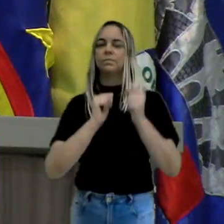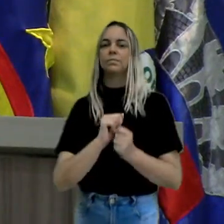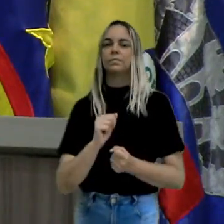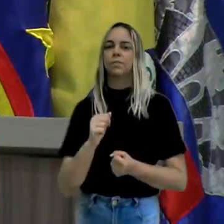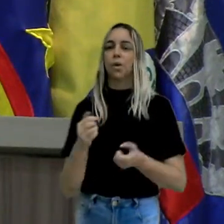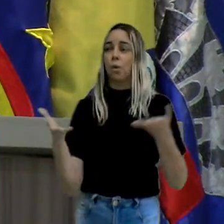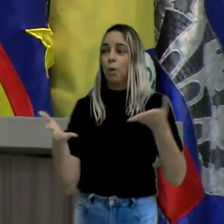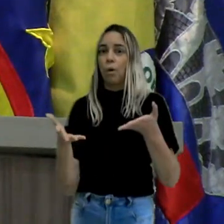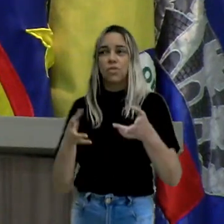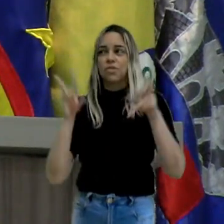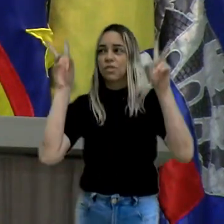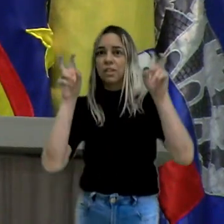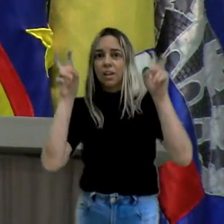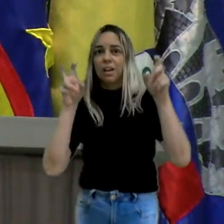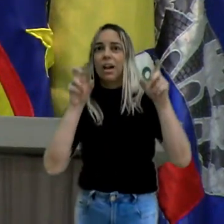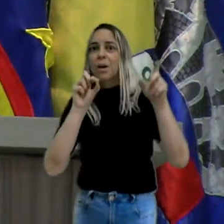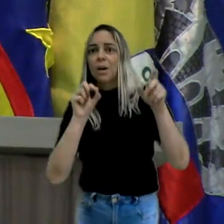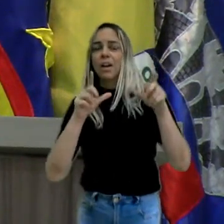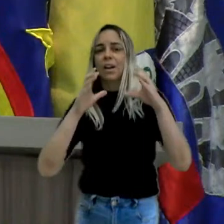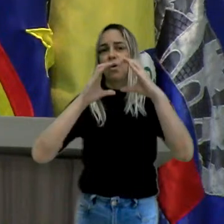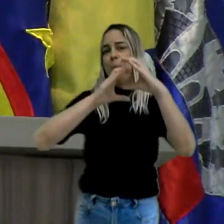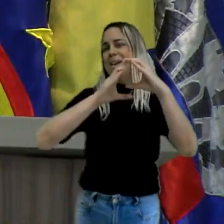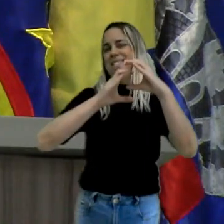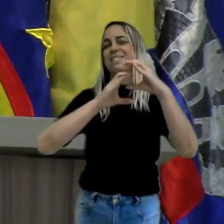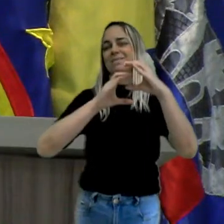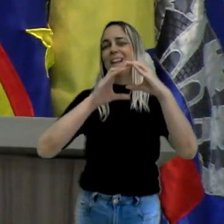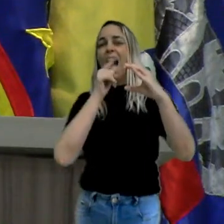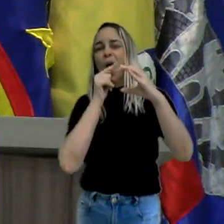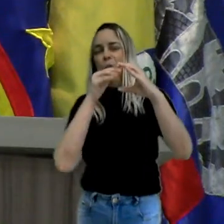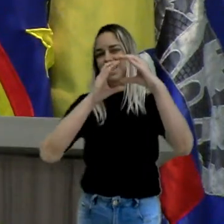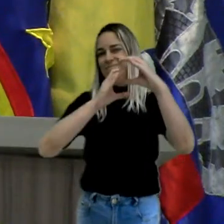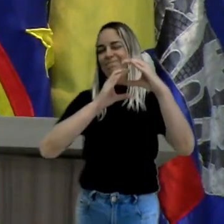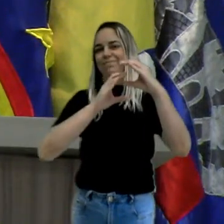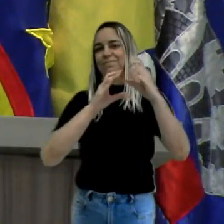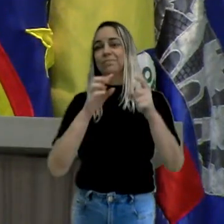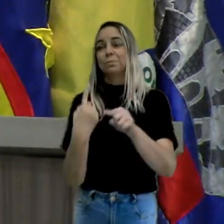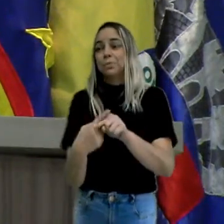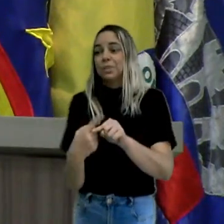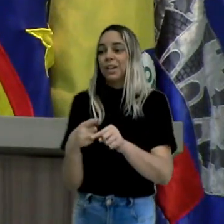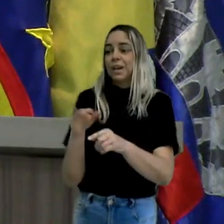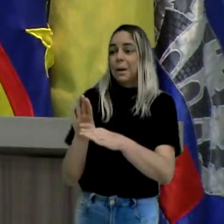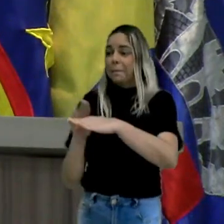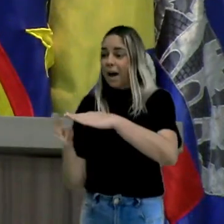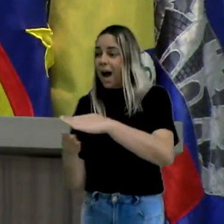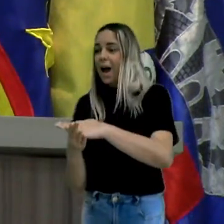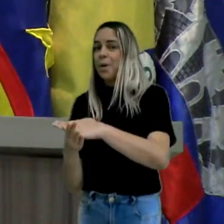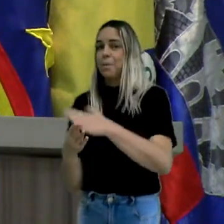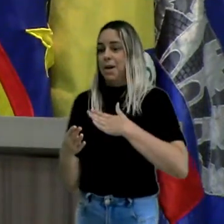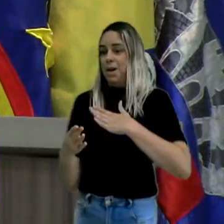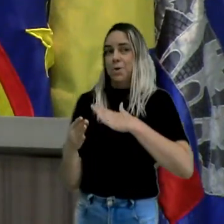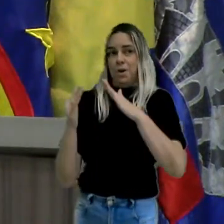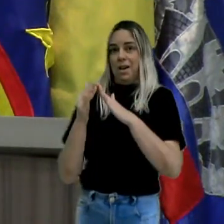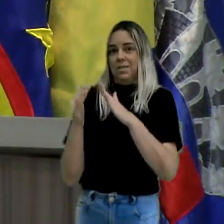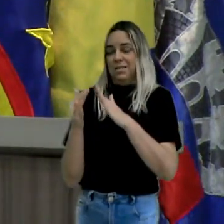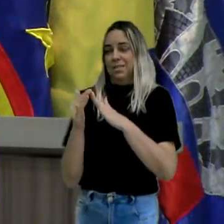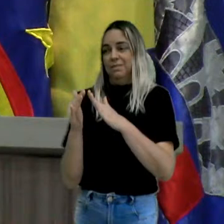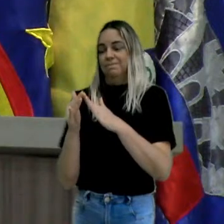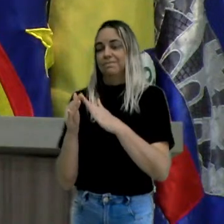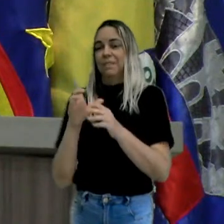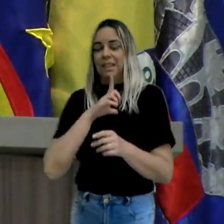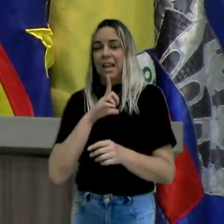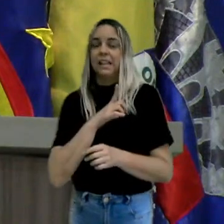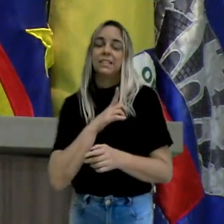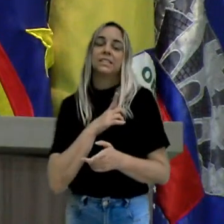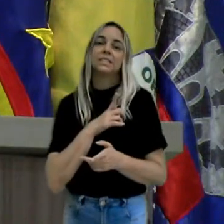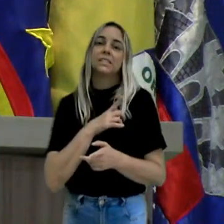assunto hoje, na realidade, é a Compesa. Porque tem bairro, o bairro mesmo que eu moro ali, o Menino Jesus de Praga, 3 meses